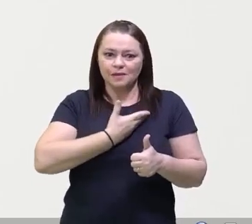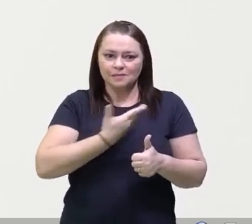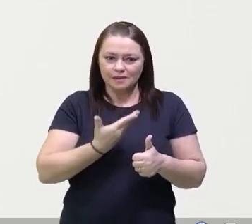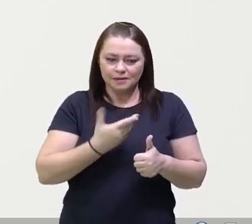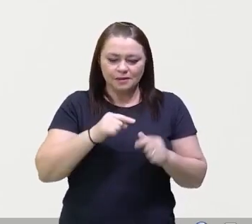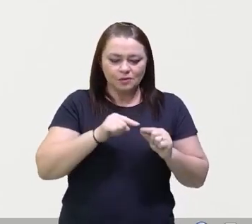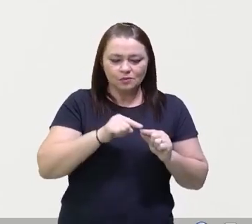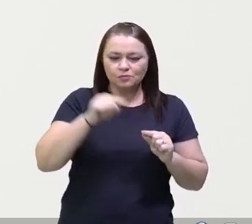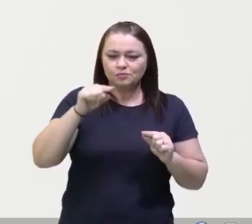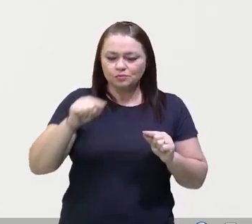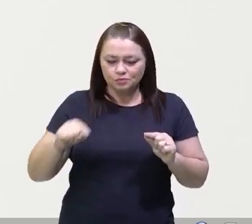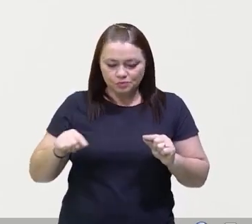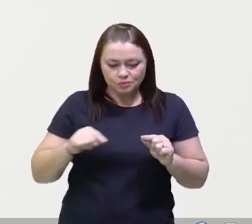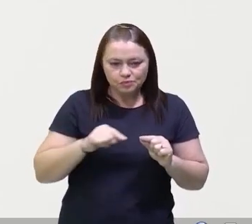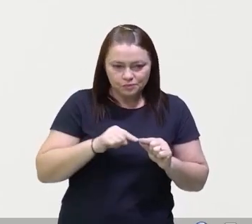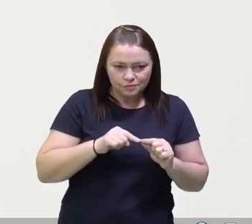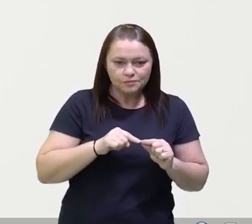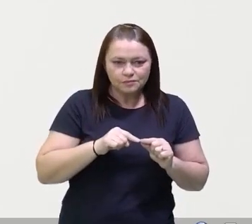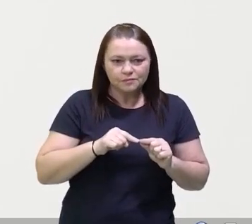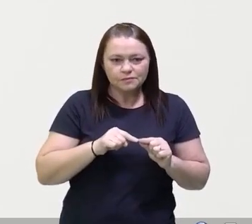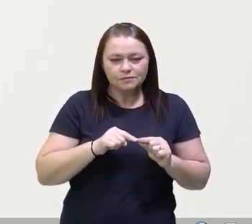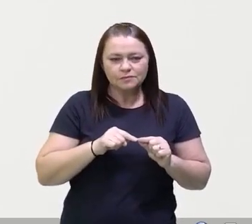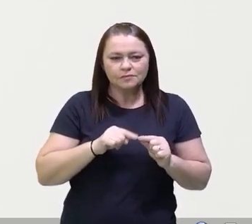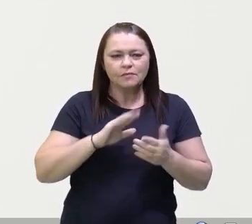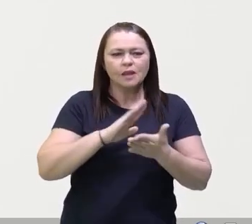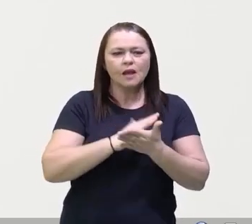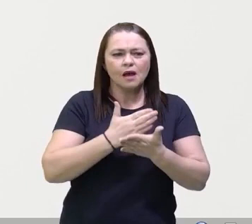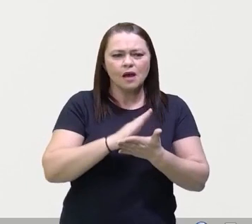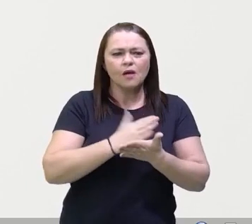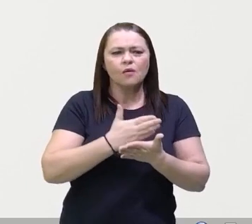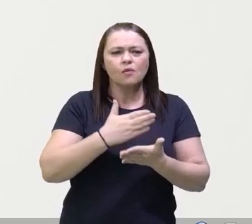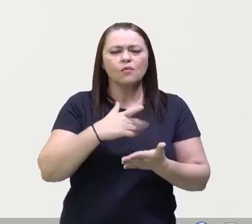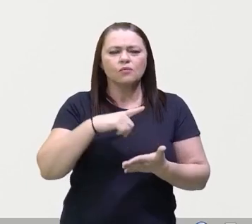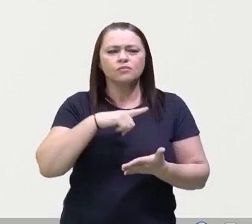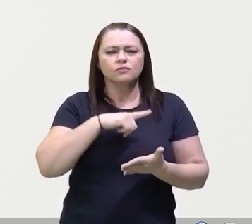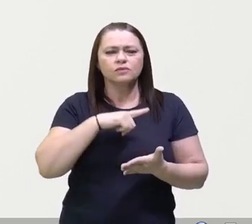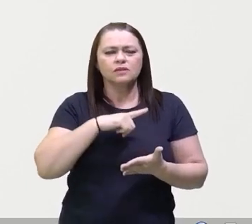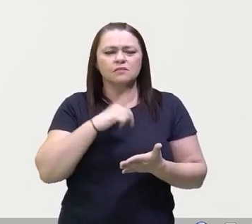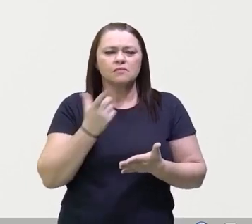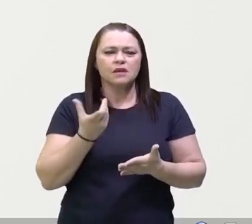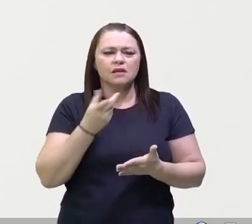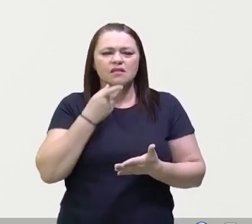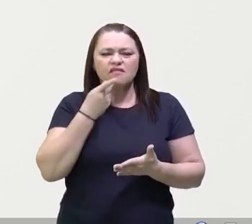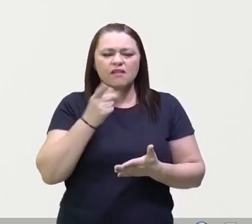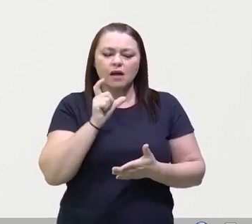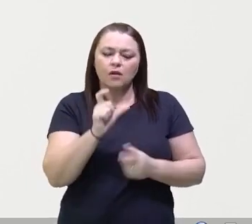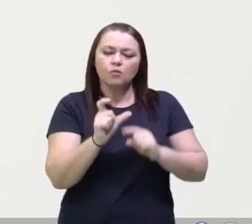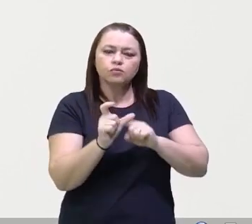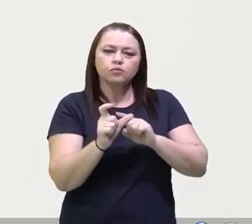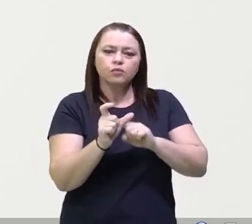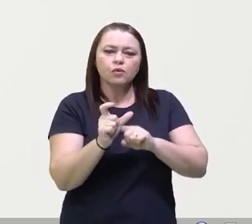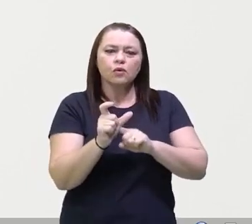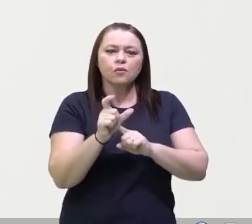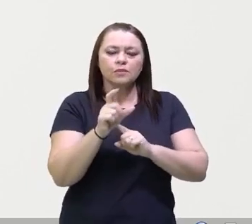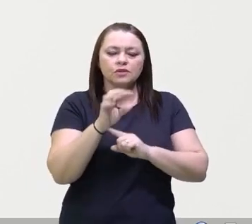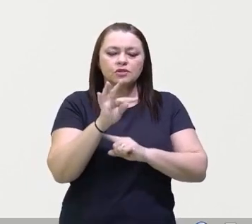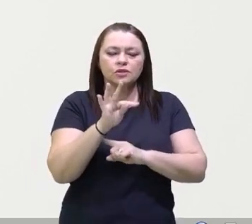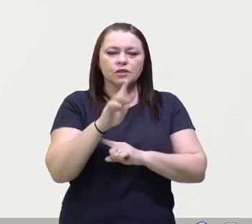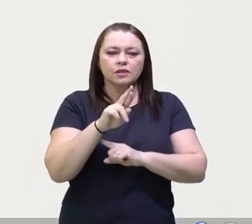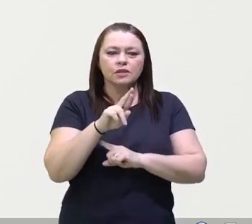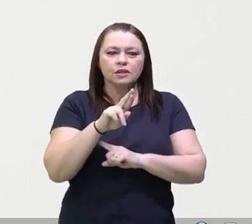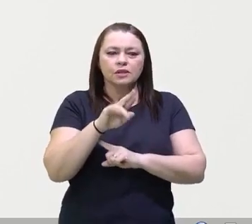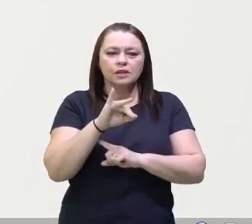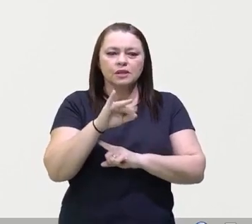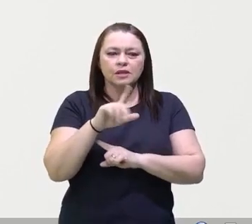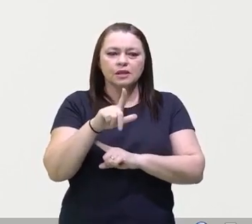Algumas bibliografias também chamam o triângulo de trilátero, tá certo? também está correto. Se você vê por aí em